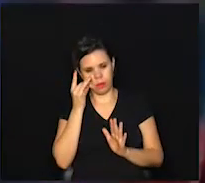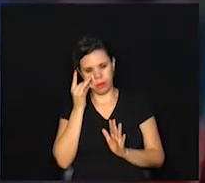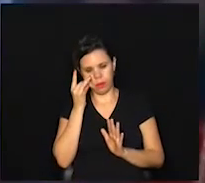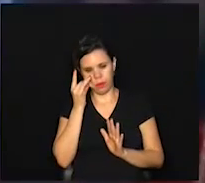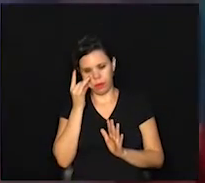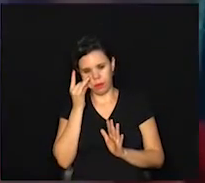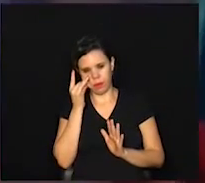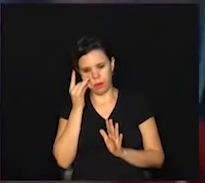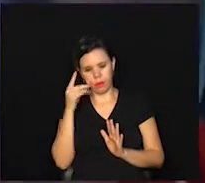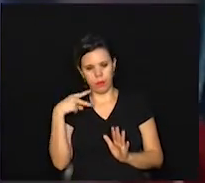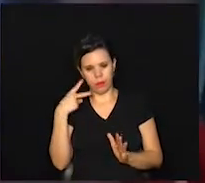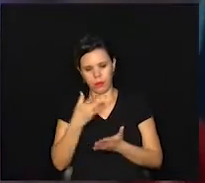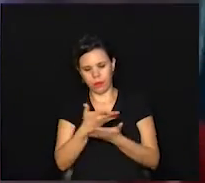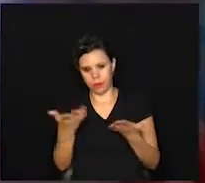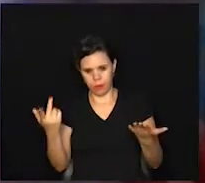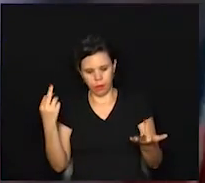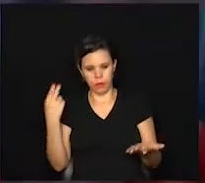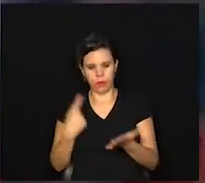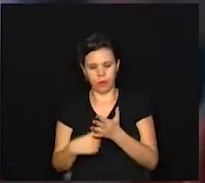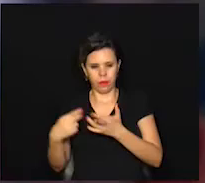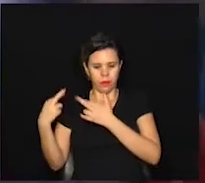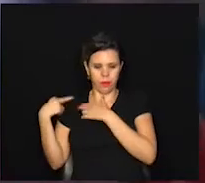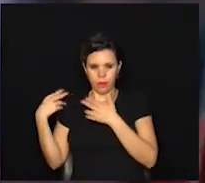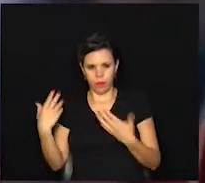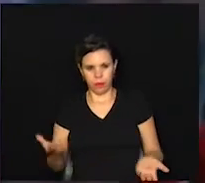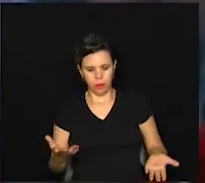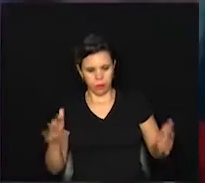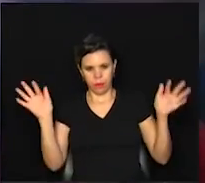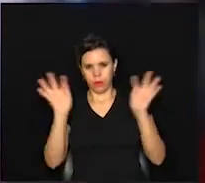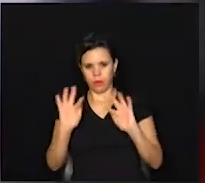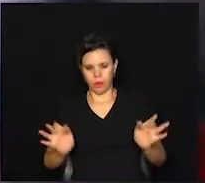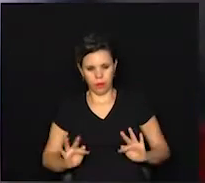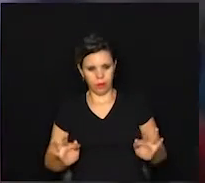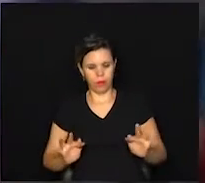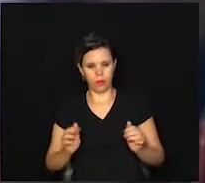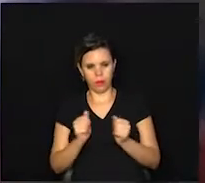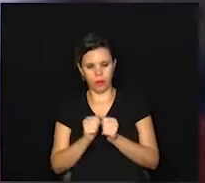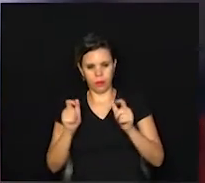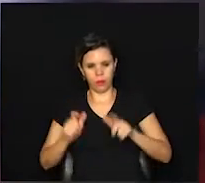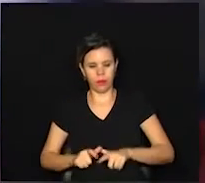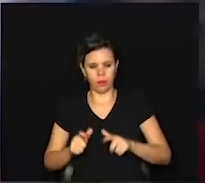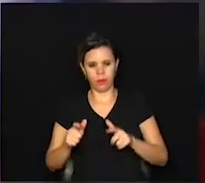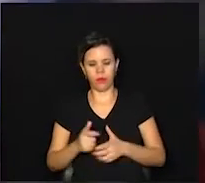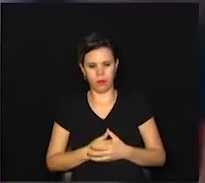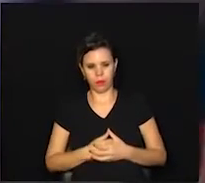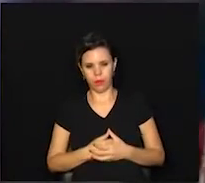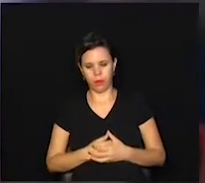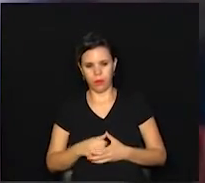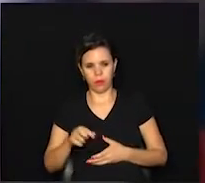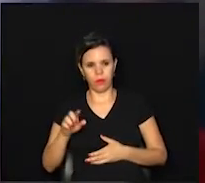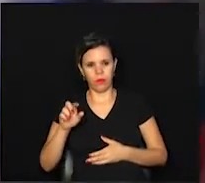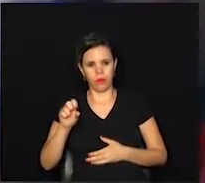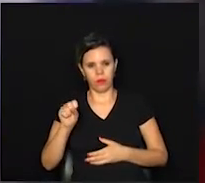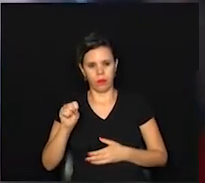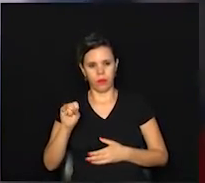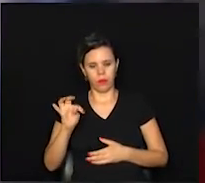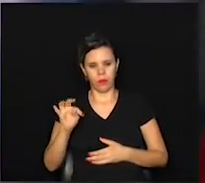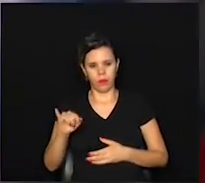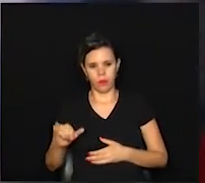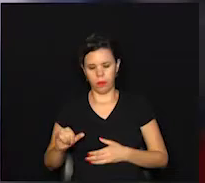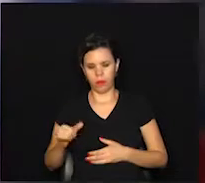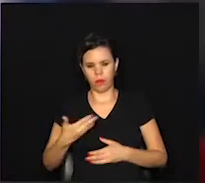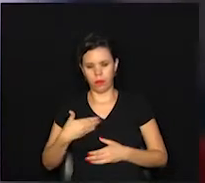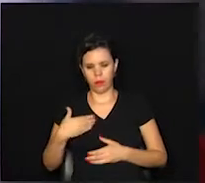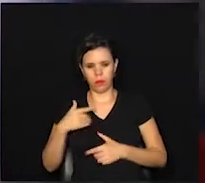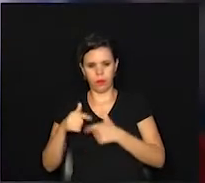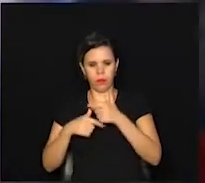de parlamentares comprometidos, e a felicidade de estar nesse espaço com o Rogério Sotile, que é um grande companheiro da construção